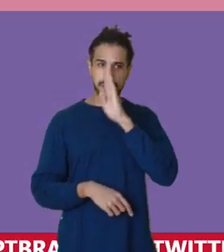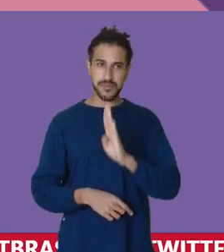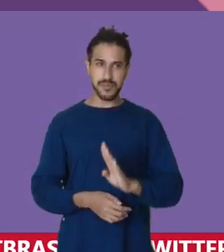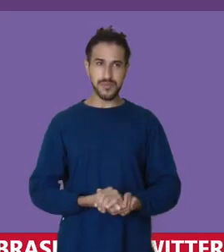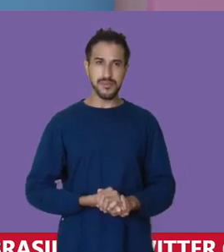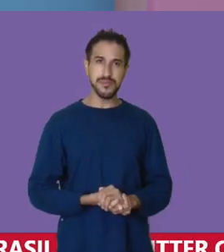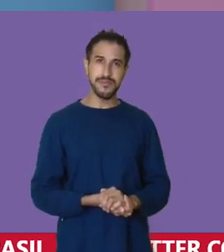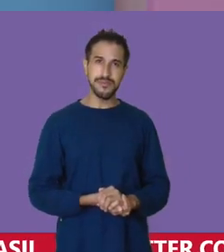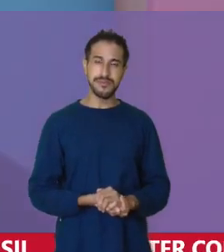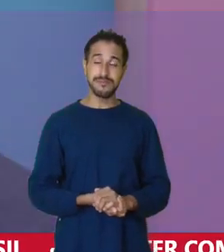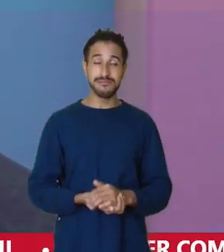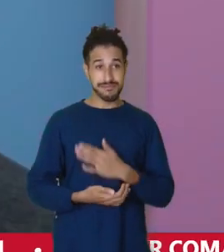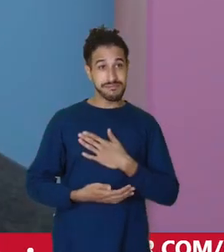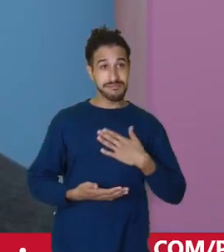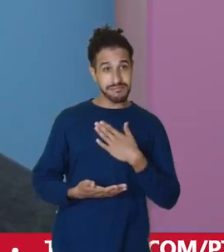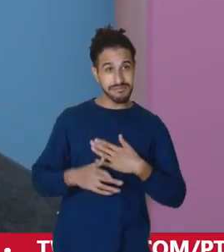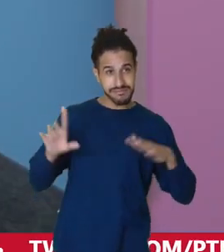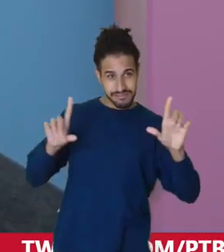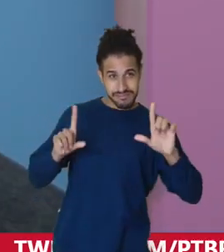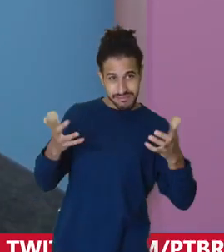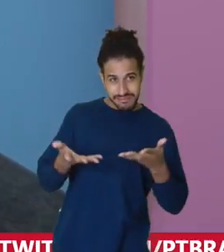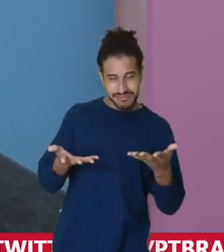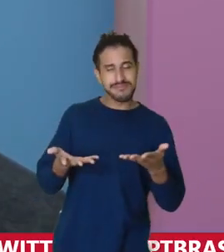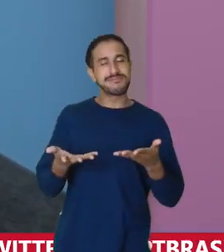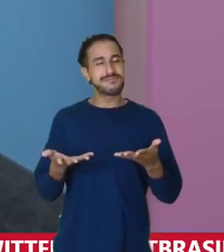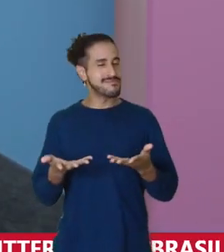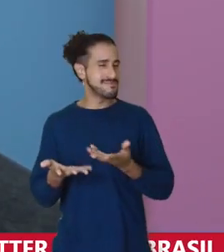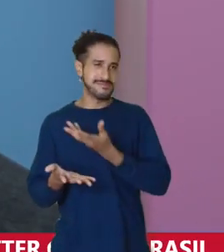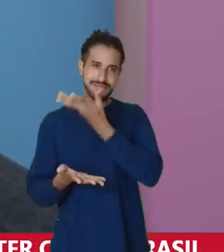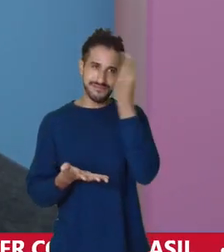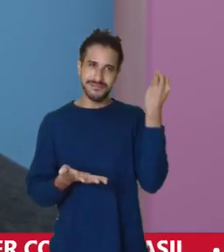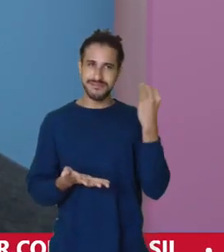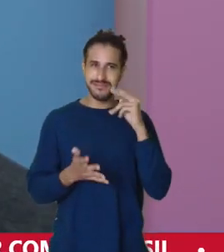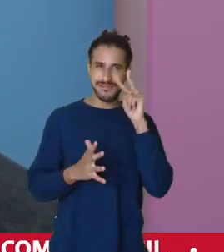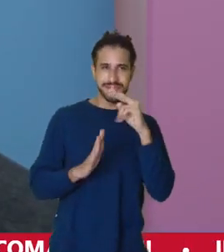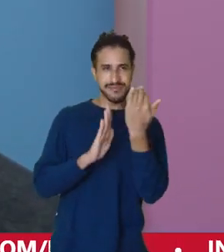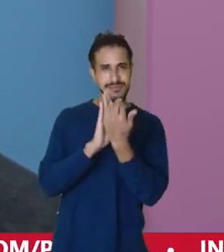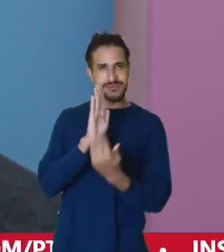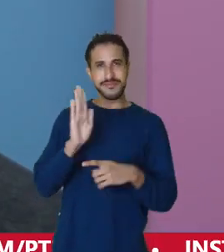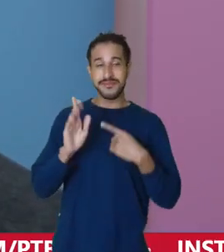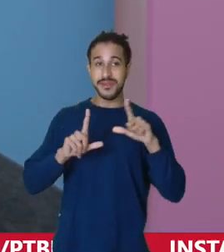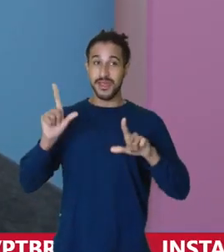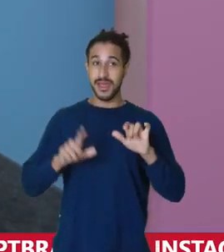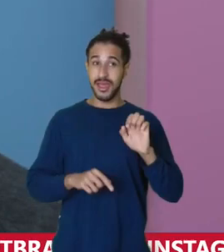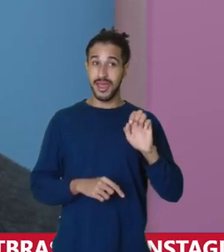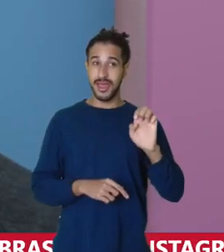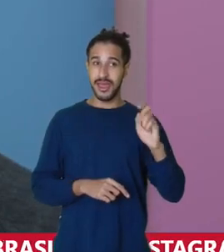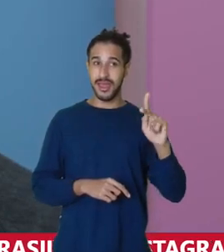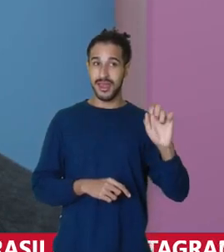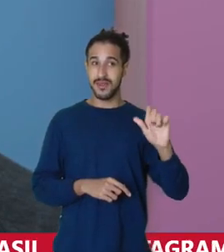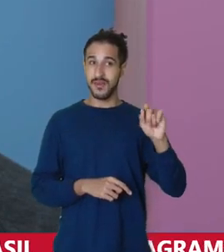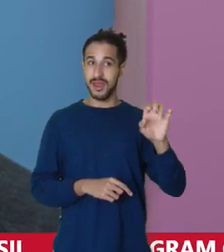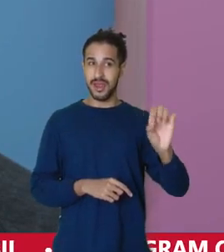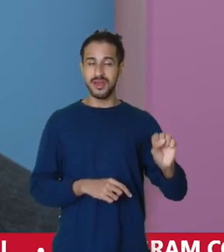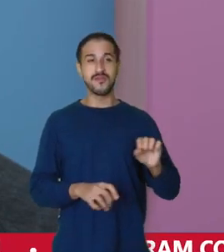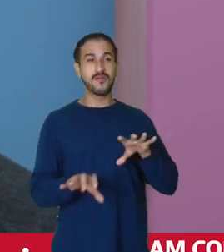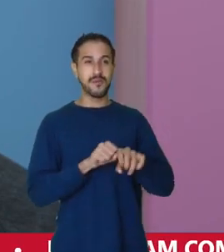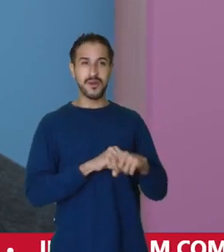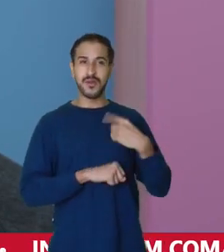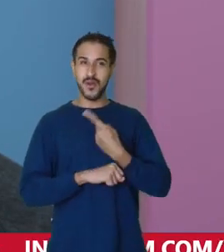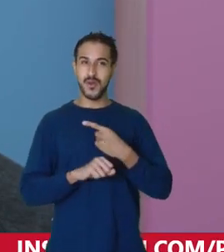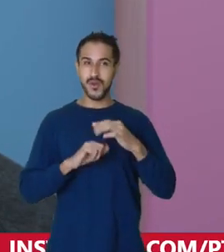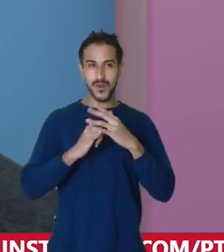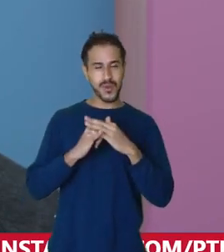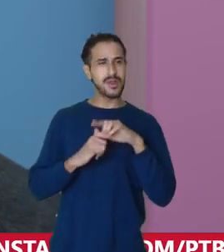brasileiras. Gostou do programa de hoje? Então não deixe de conferir nossa playlist TV Elas por Elas Formação no nosso canal no